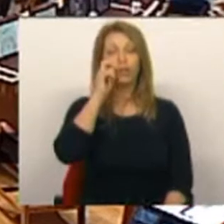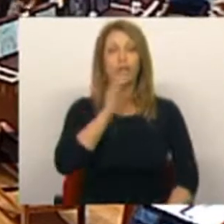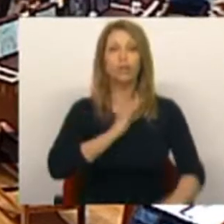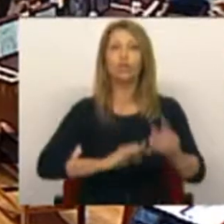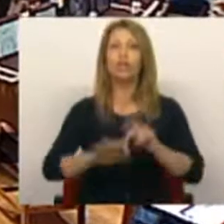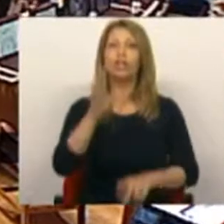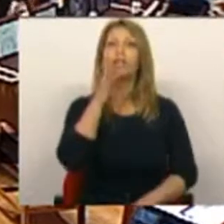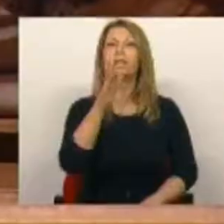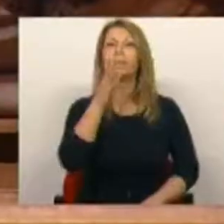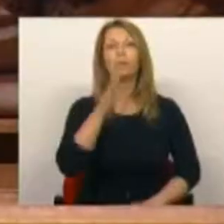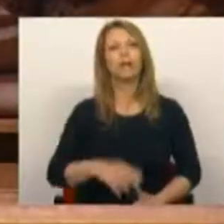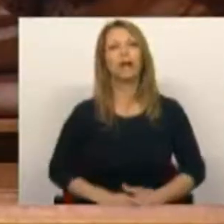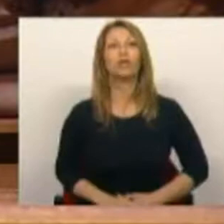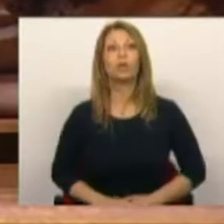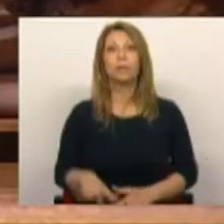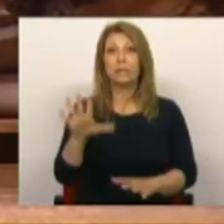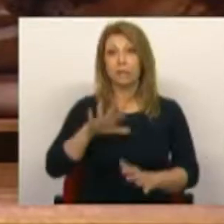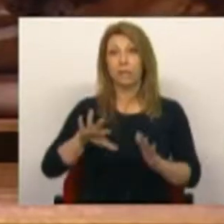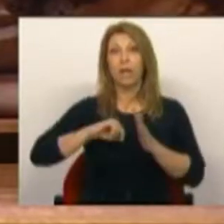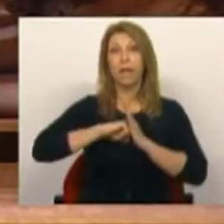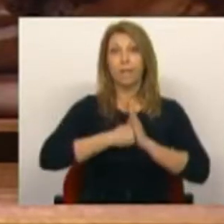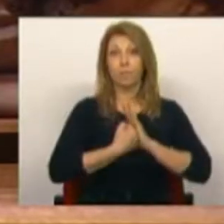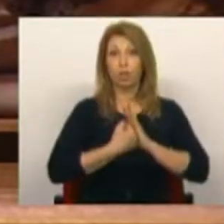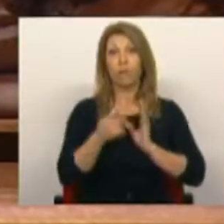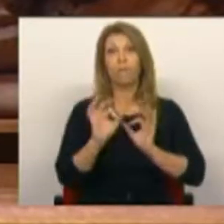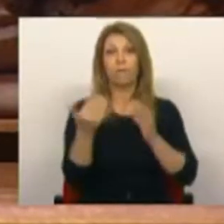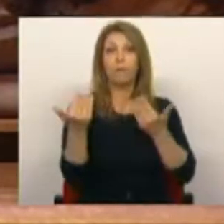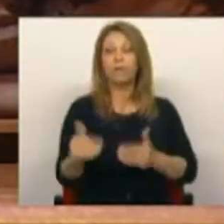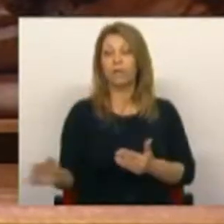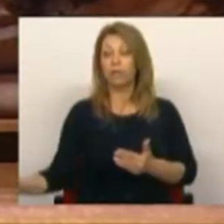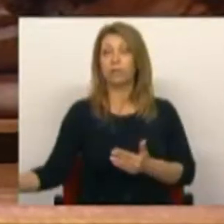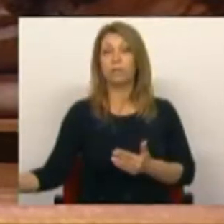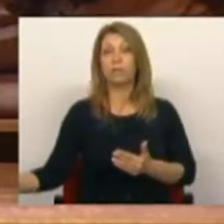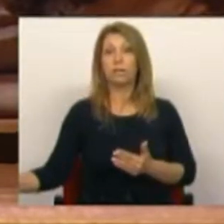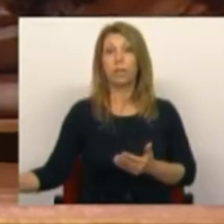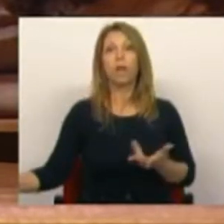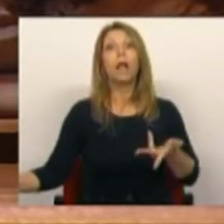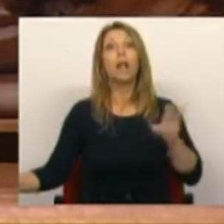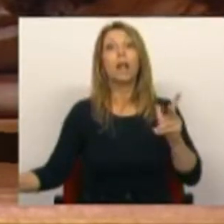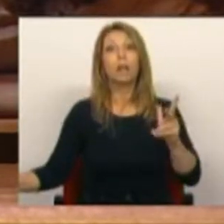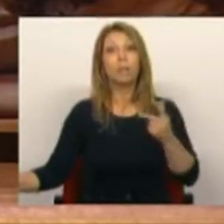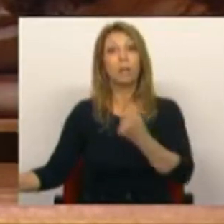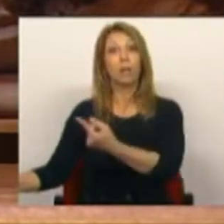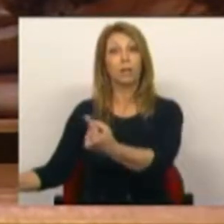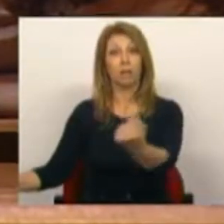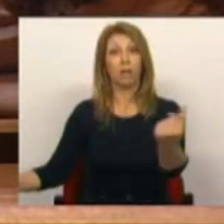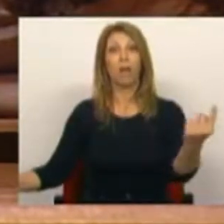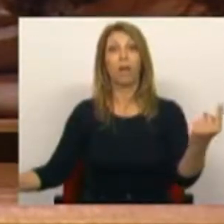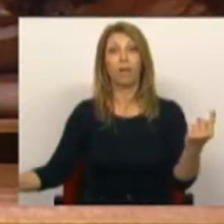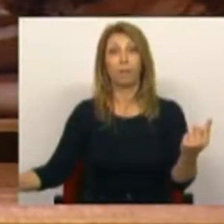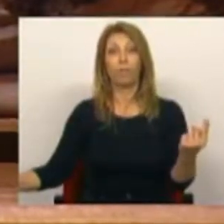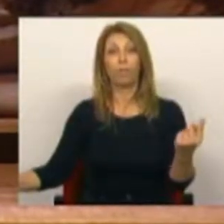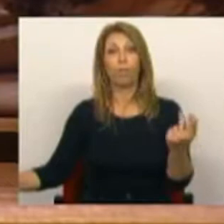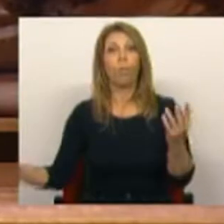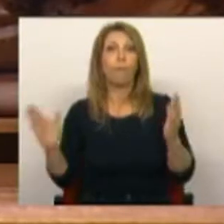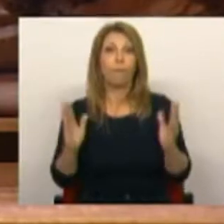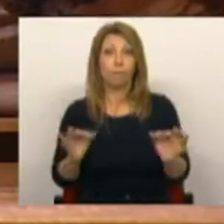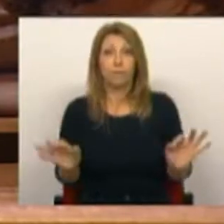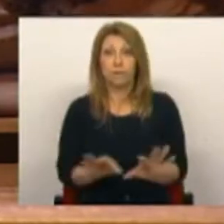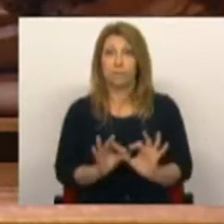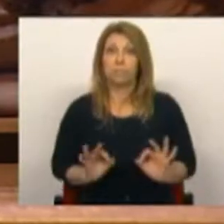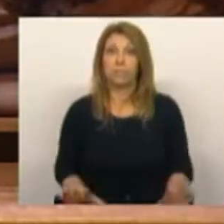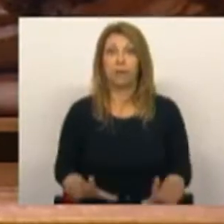senhores deputados, o estado de emergência é uma restrição da liberdade de cada um e, como tal, tem que ser sempre excepcional e